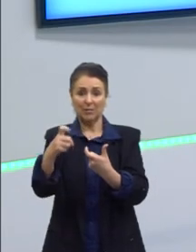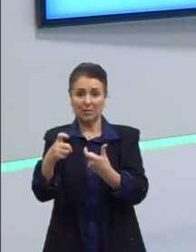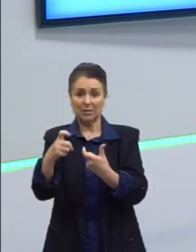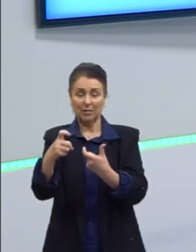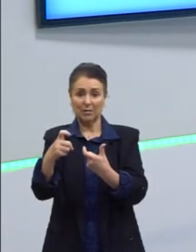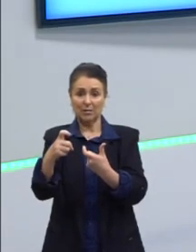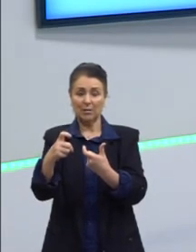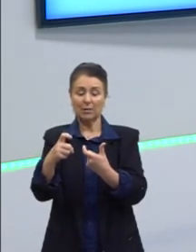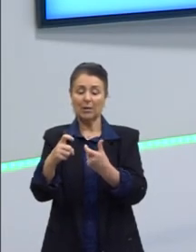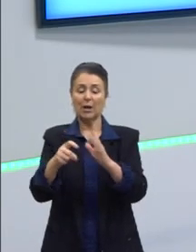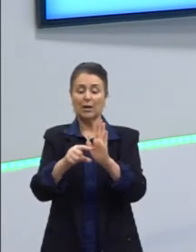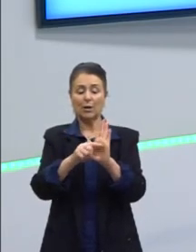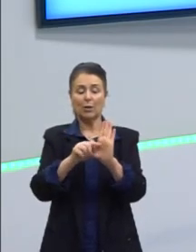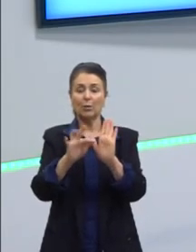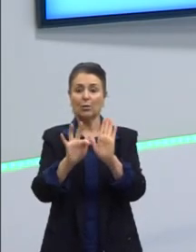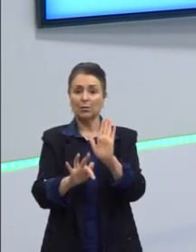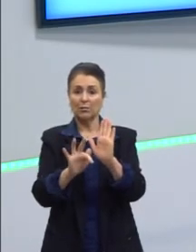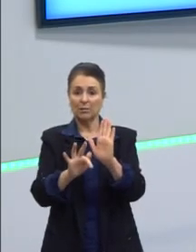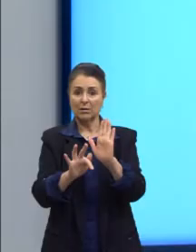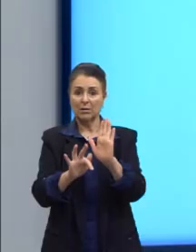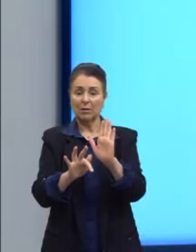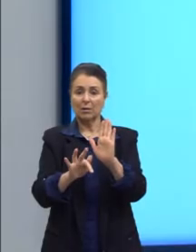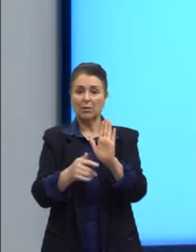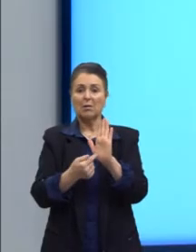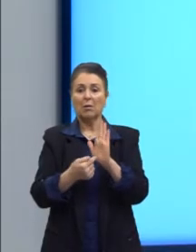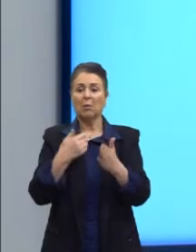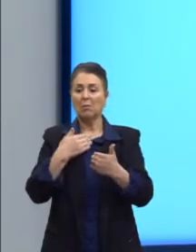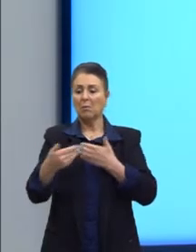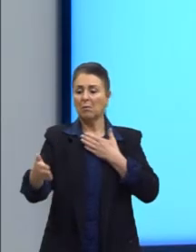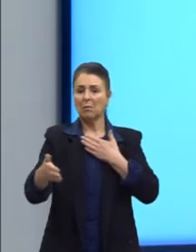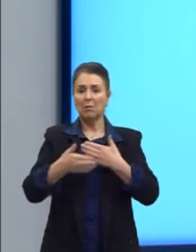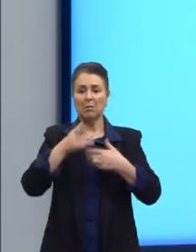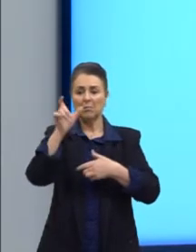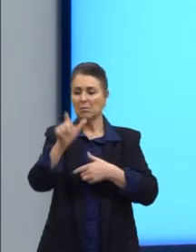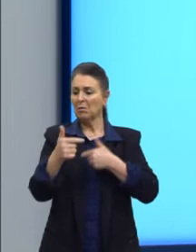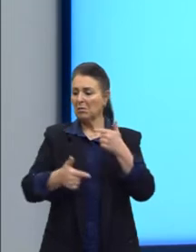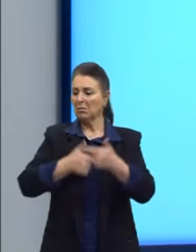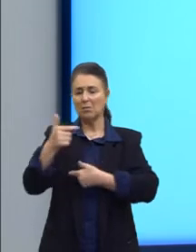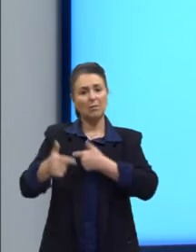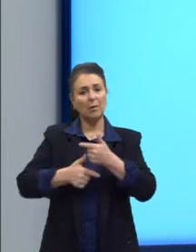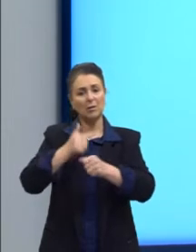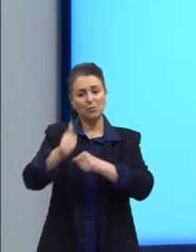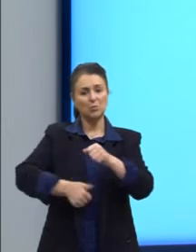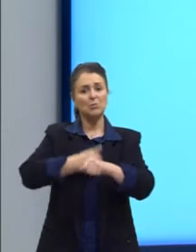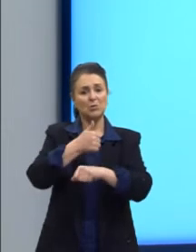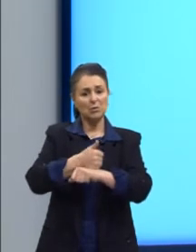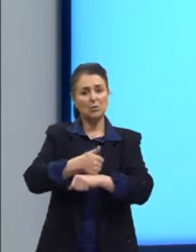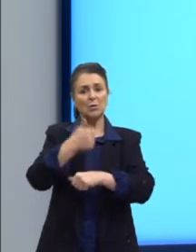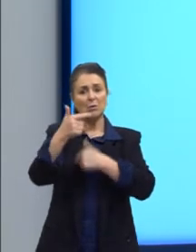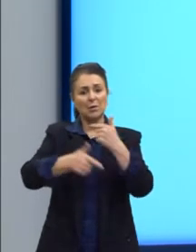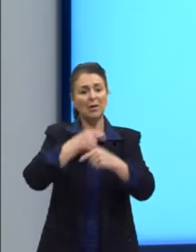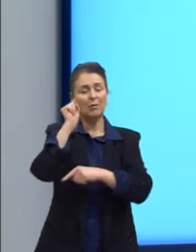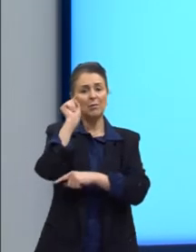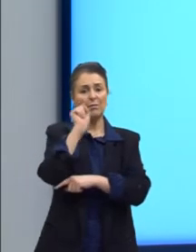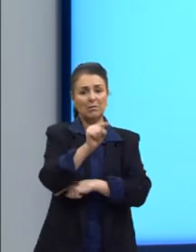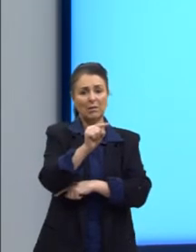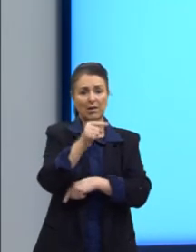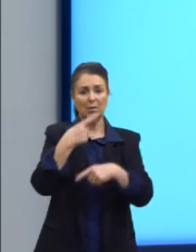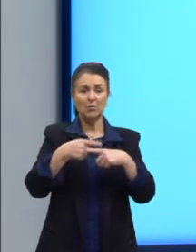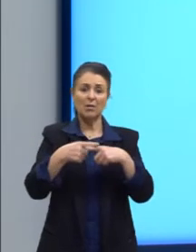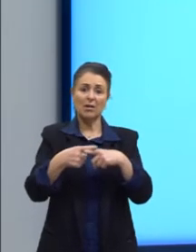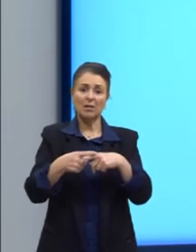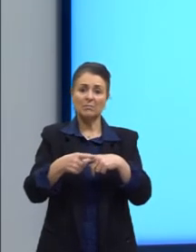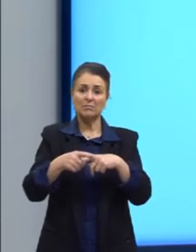ali no final do verso como qualquer Operário poderia estar ali no local dele porque eles são